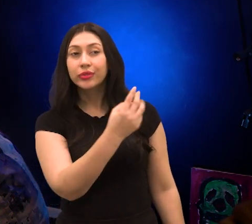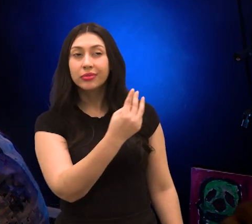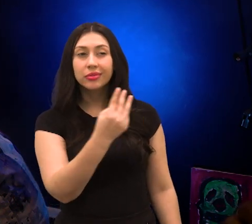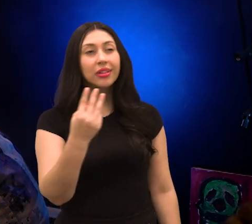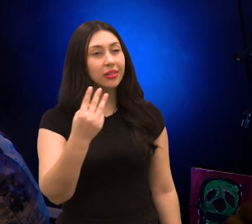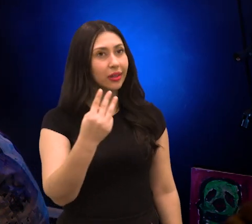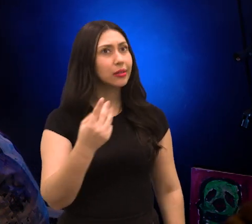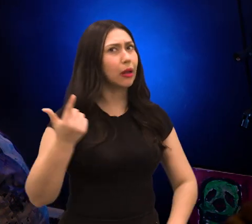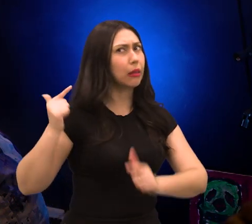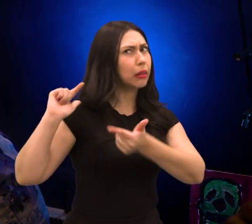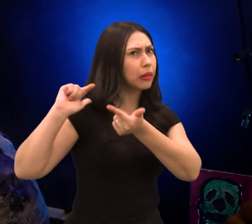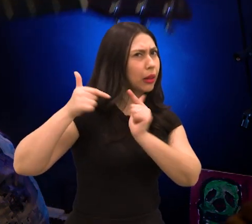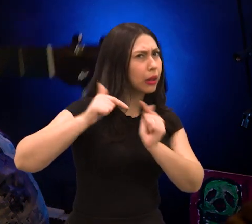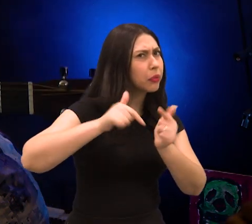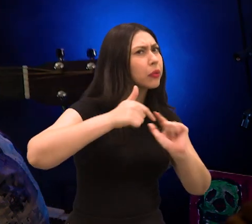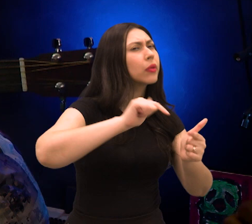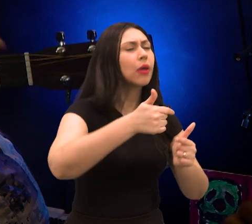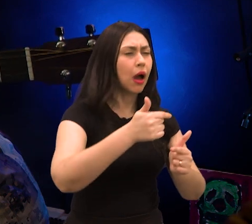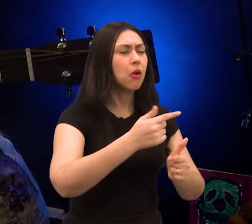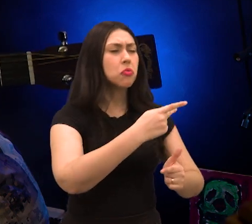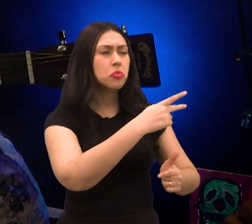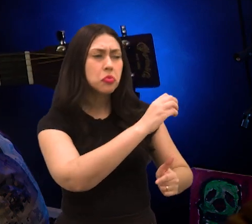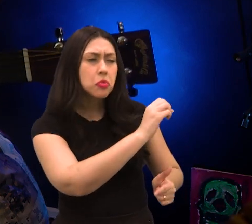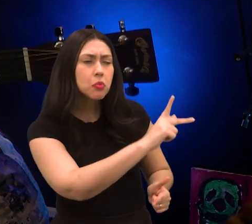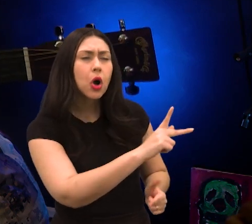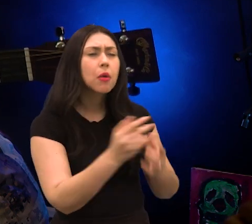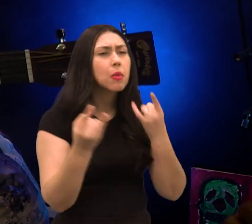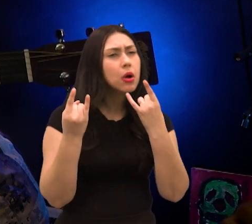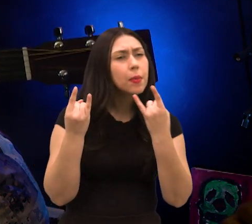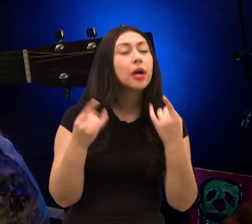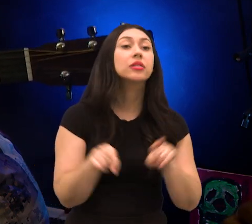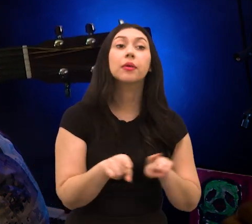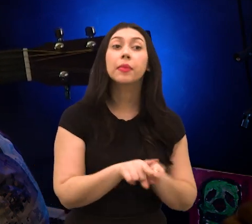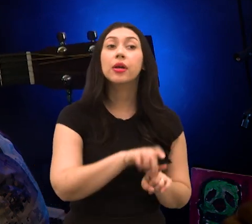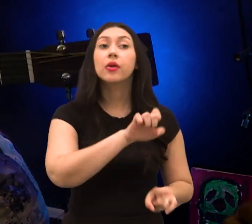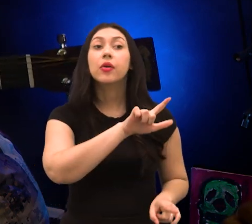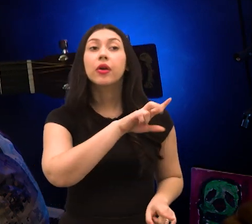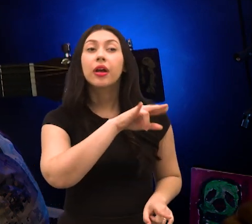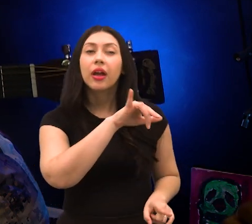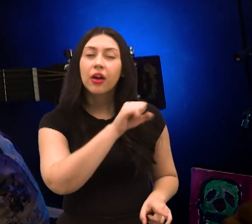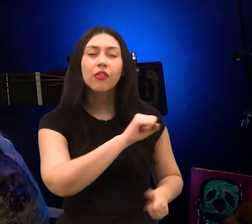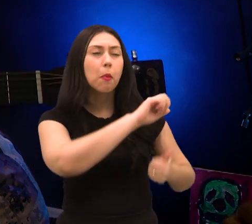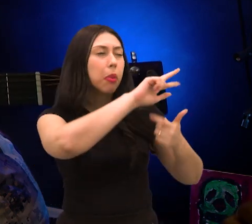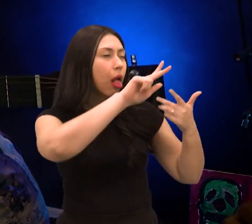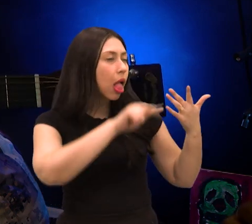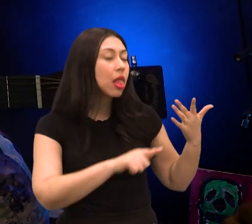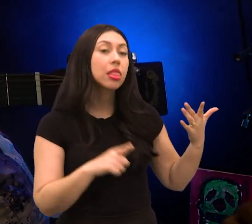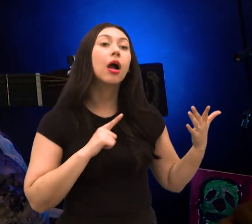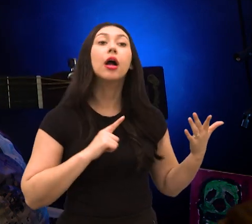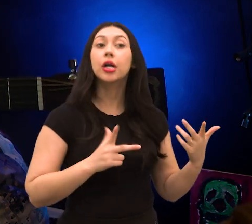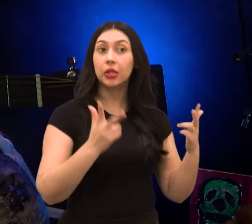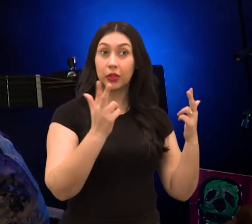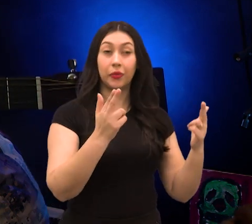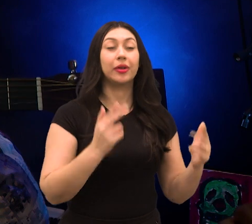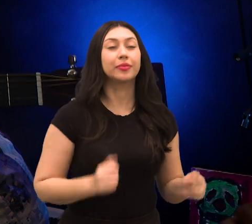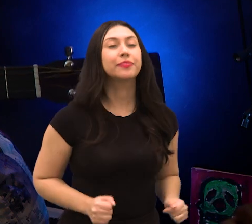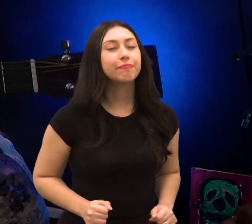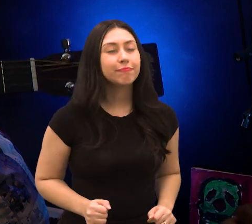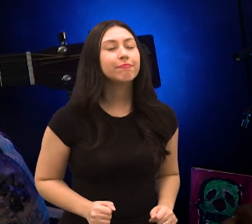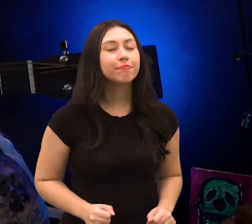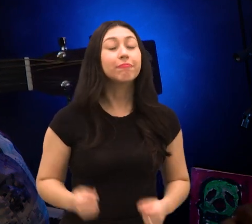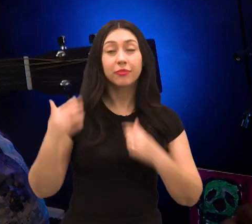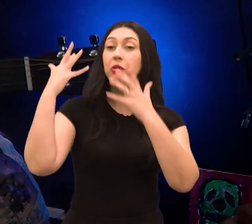1833. Meu Deus! Tradicionalista no meio de pop, do rock. Elvis teve violão desse, Eric Clapton, toda a galera.